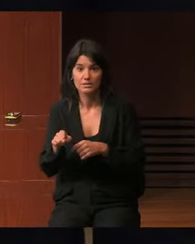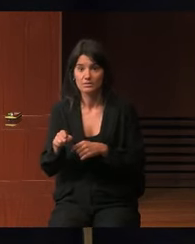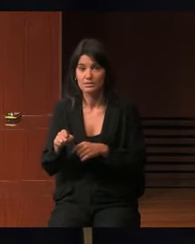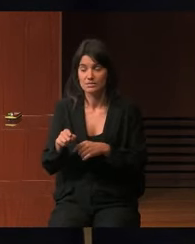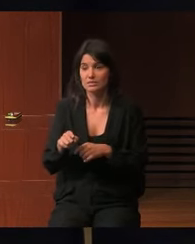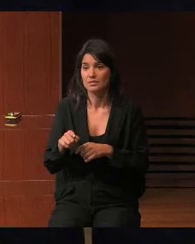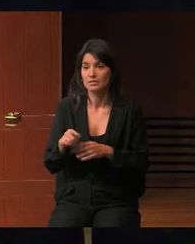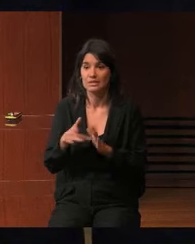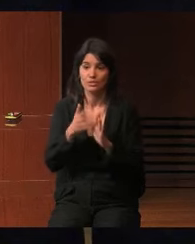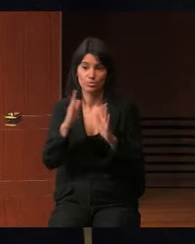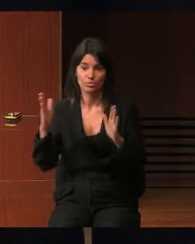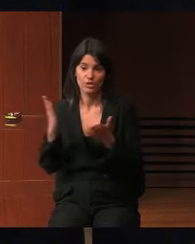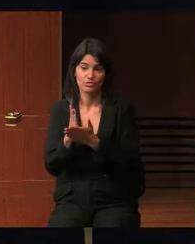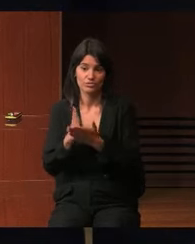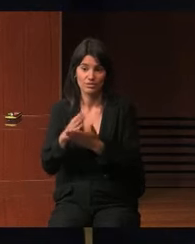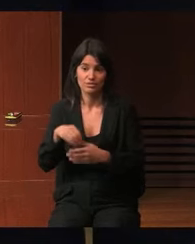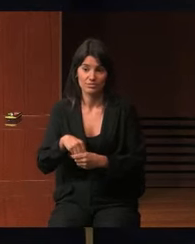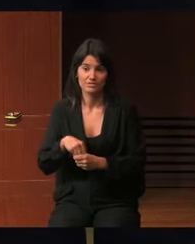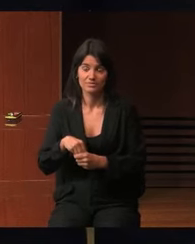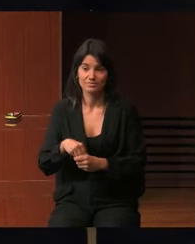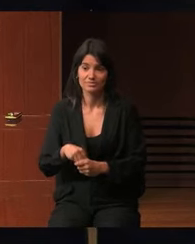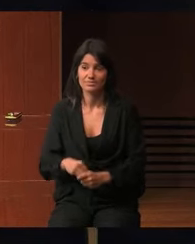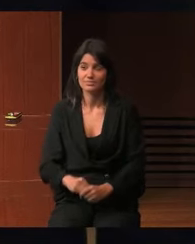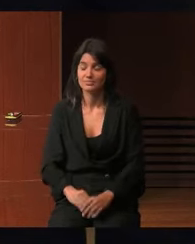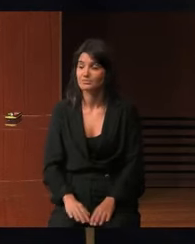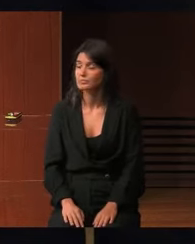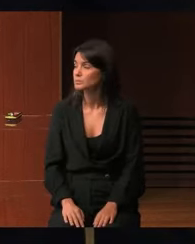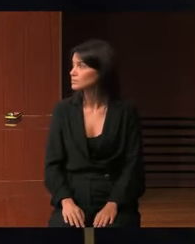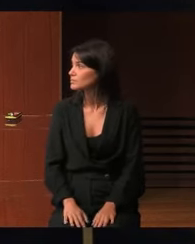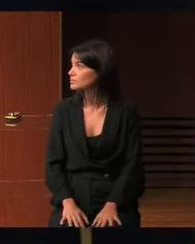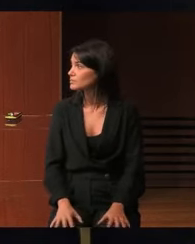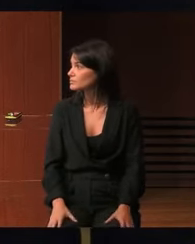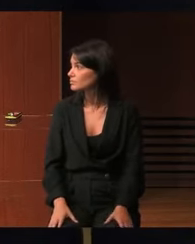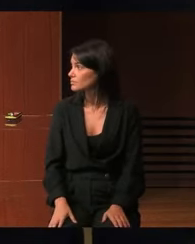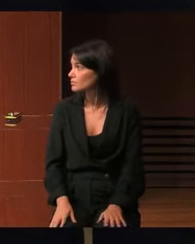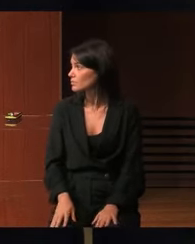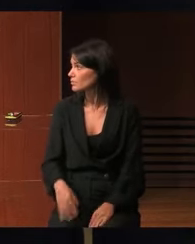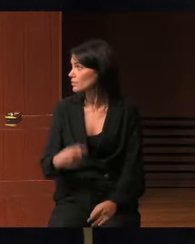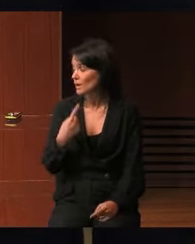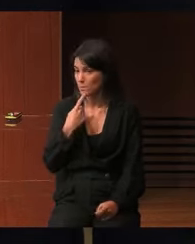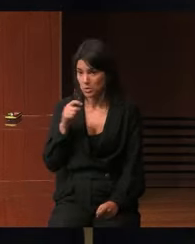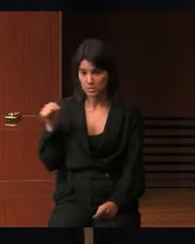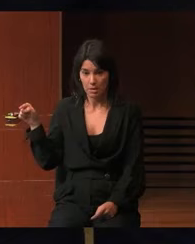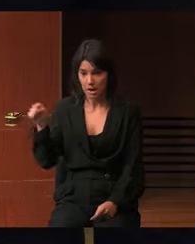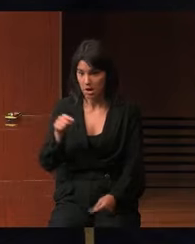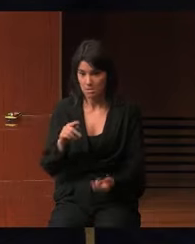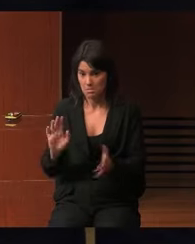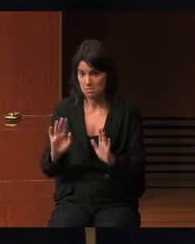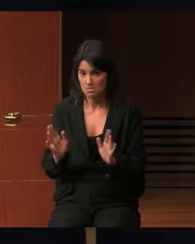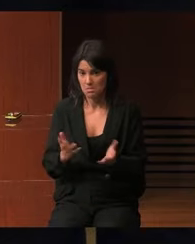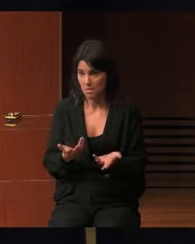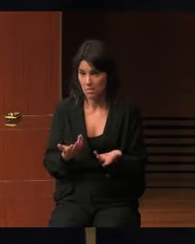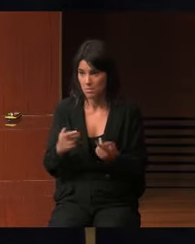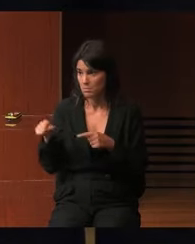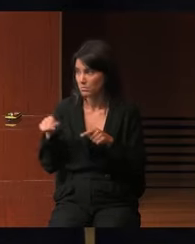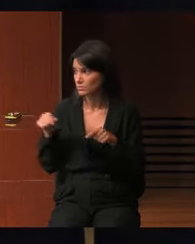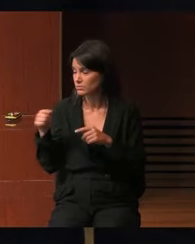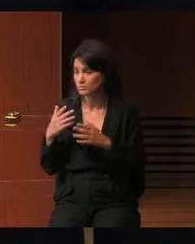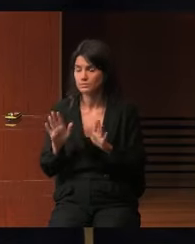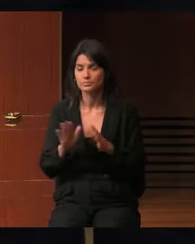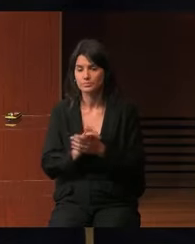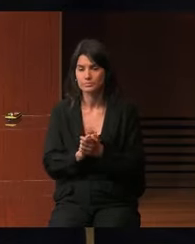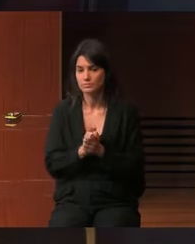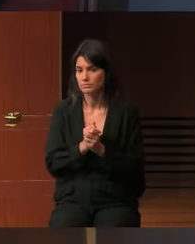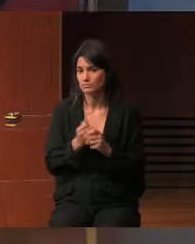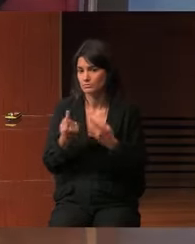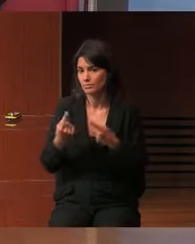postas nas bibliotecas, nas escolas. A pergunta é para algum dos oradores em específico, é para a Regina Duarte do Plano? Não, apenas